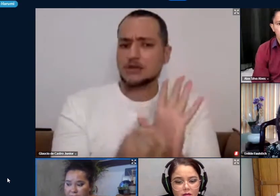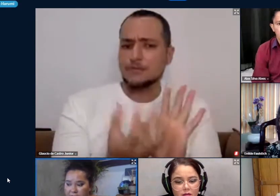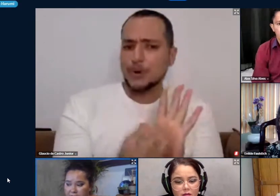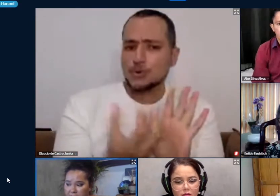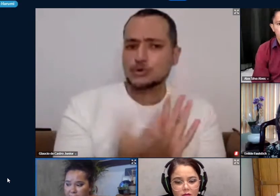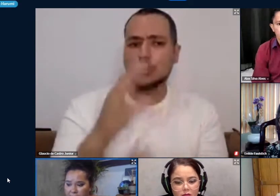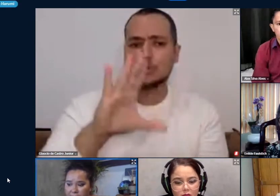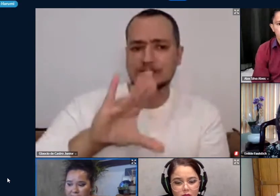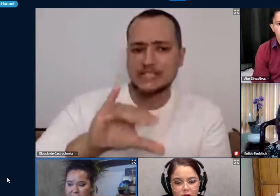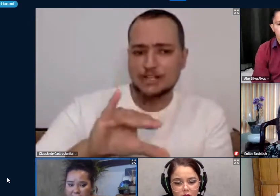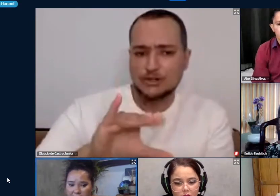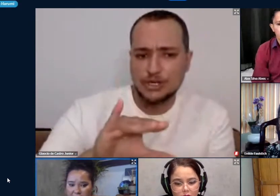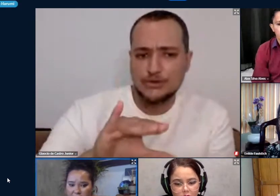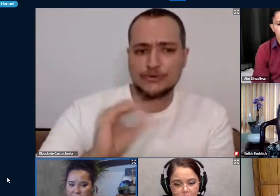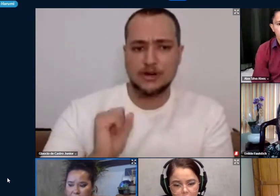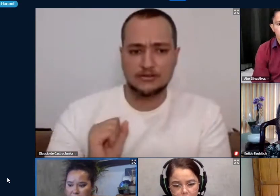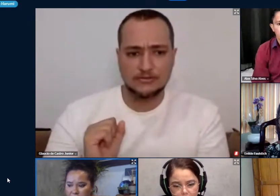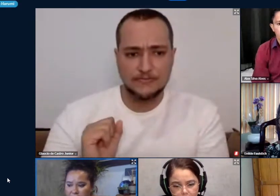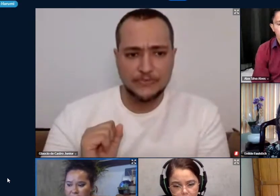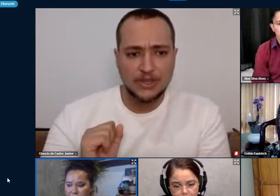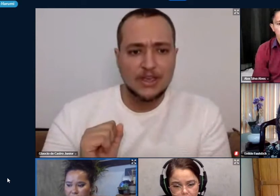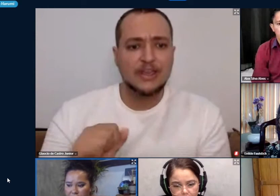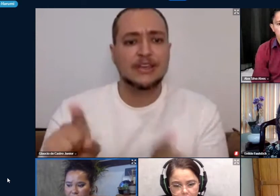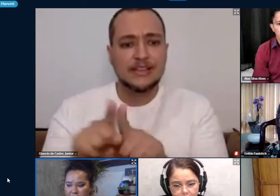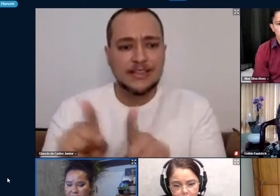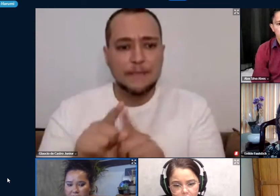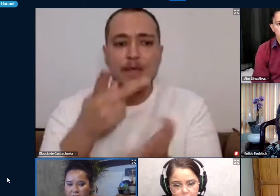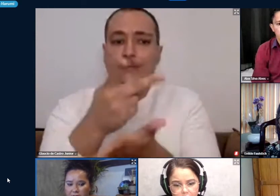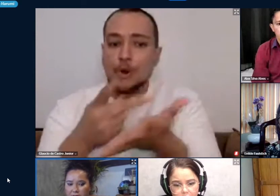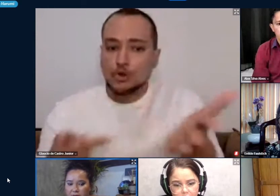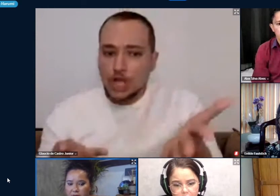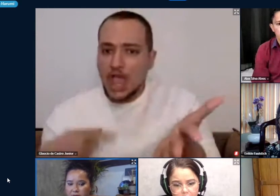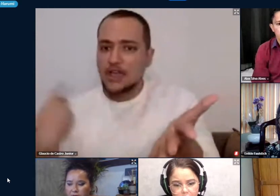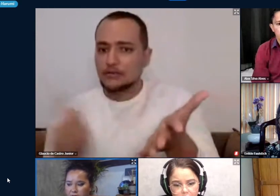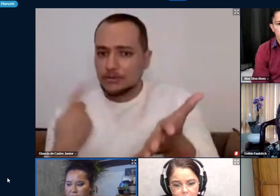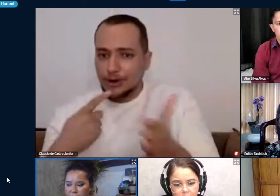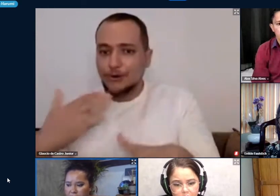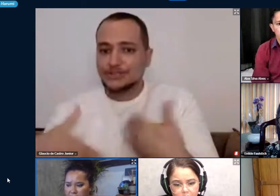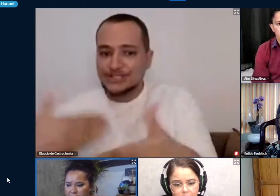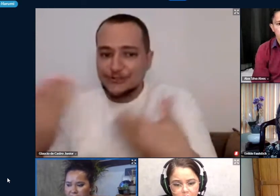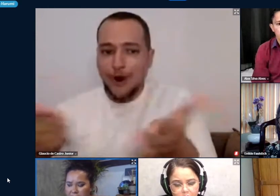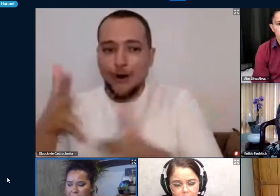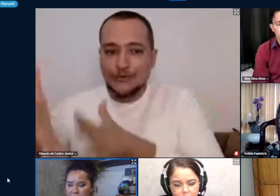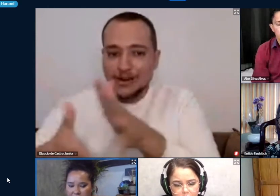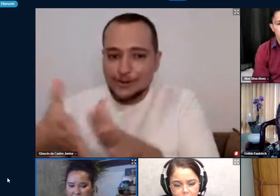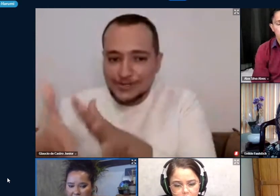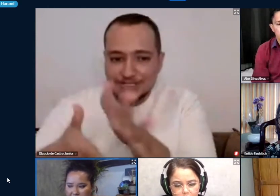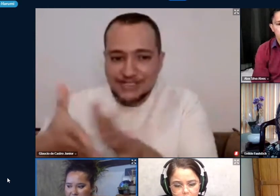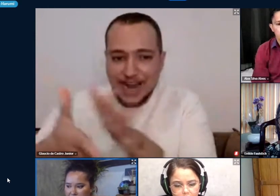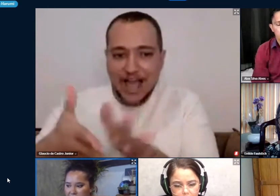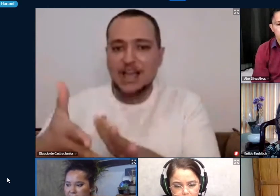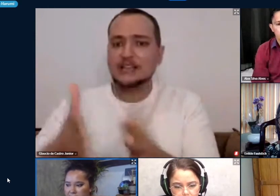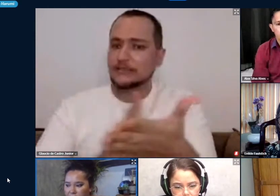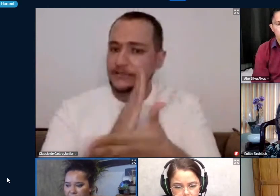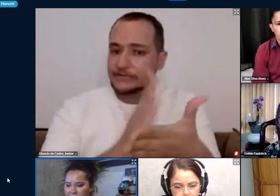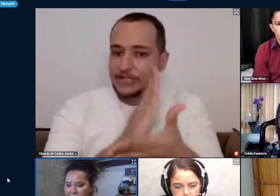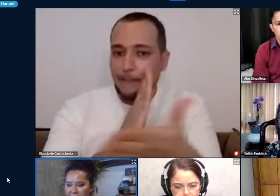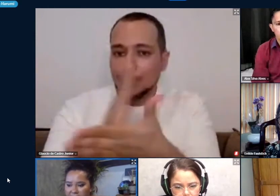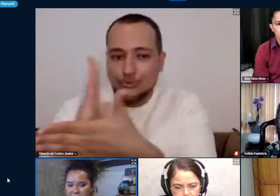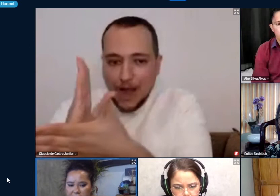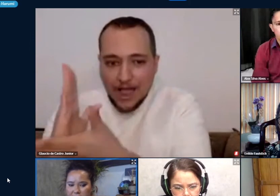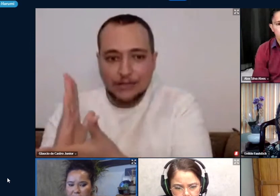Agora nós precisamos reconhecer as nossas produções científicas, os nossos projetos em língua de sinais que têm